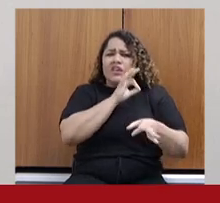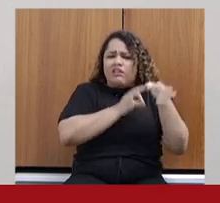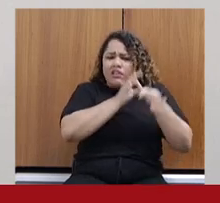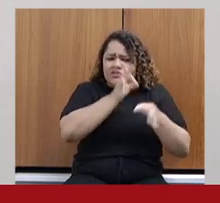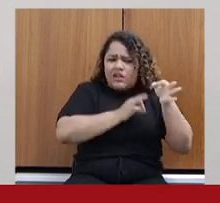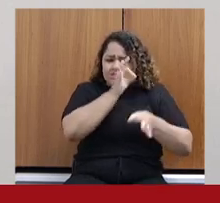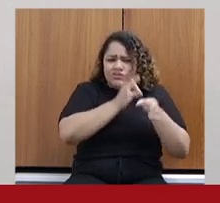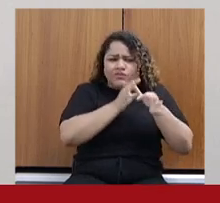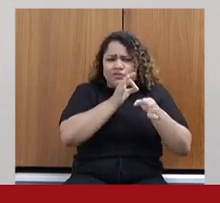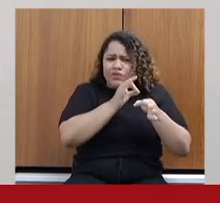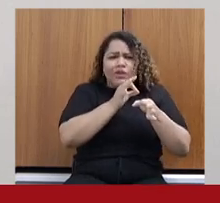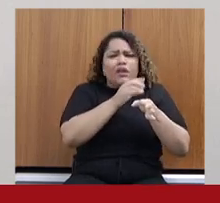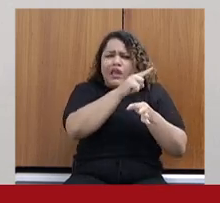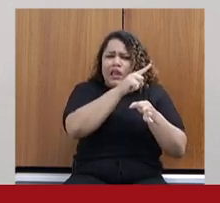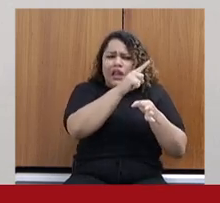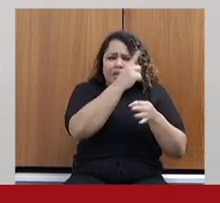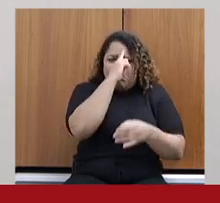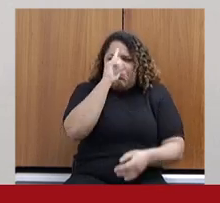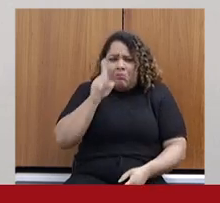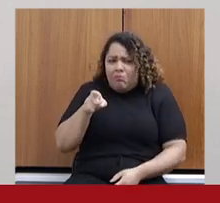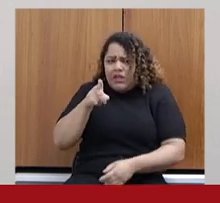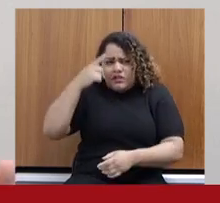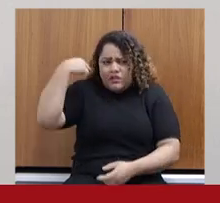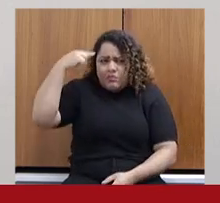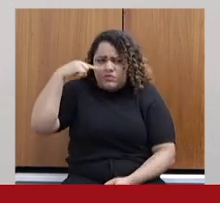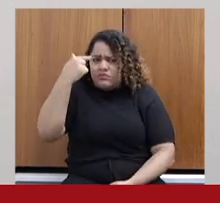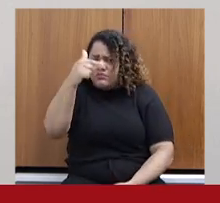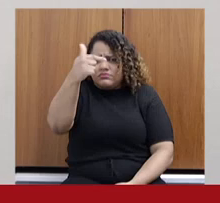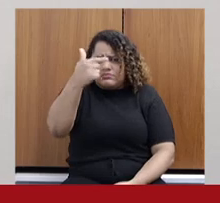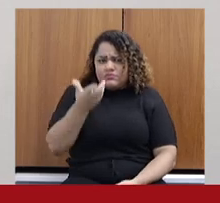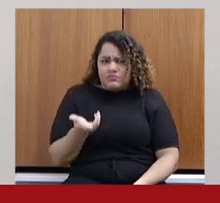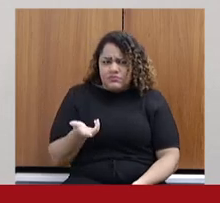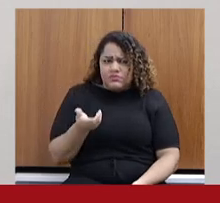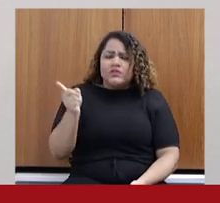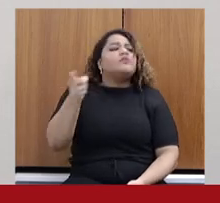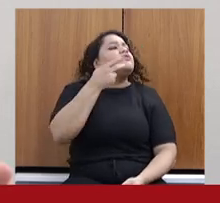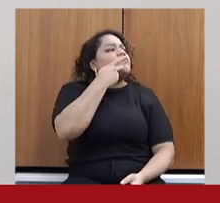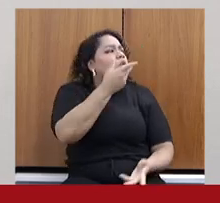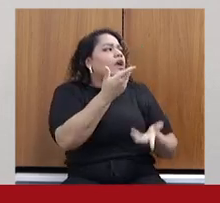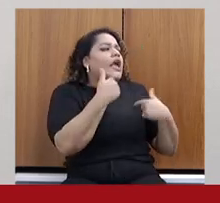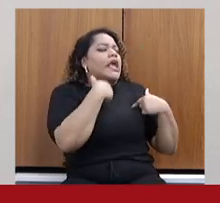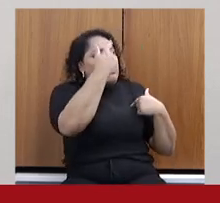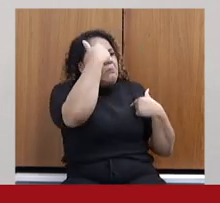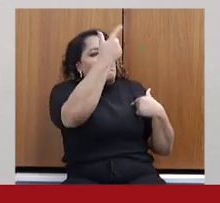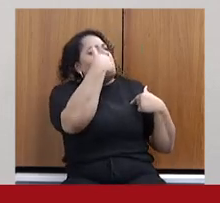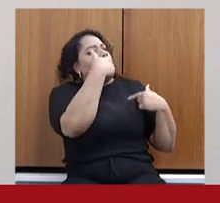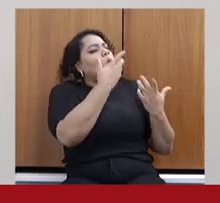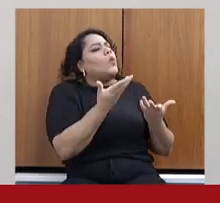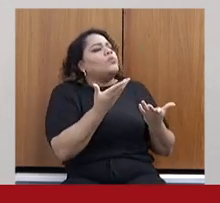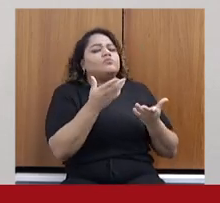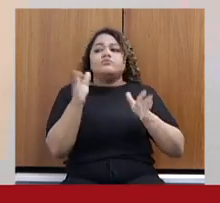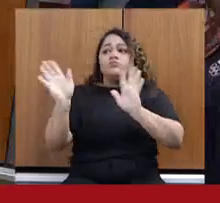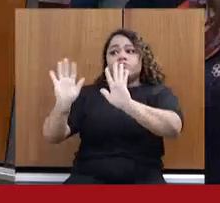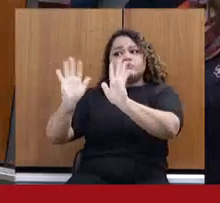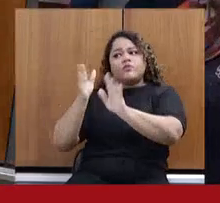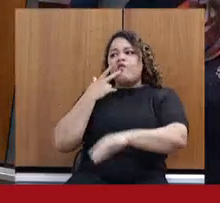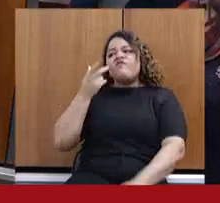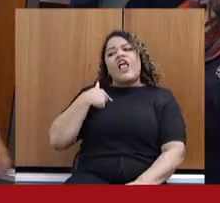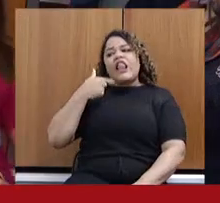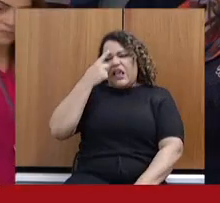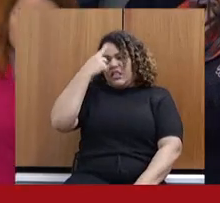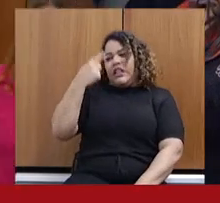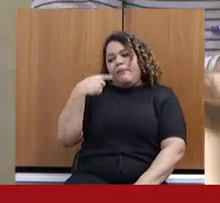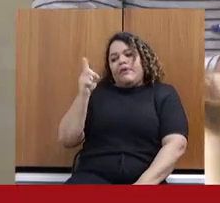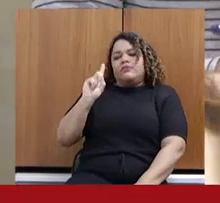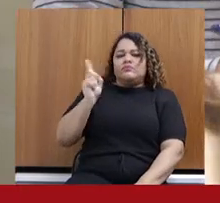faz. A primeira fala que Vossa Excelência foi que recebeu uma determinação. Deputado Sadiane Rodrigues, não falei hora de uma